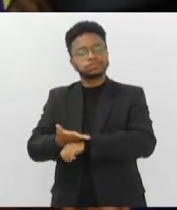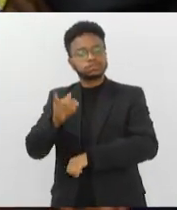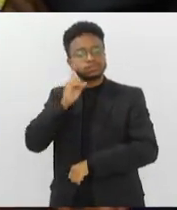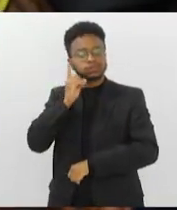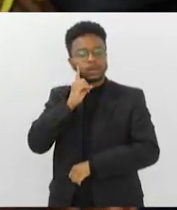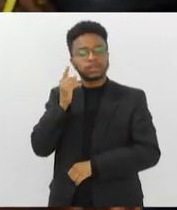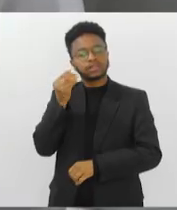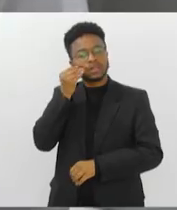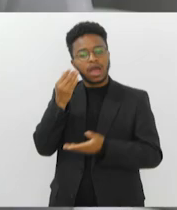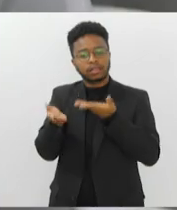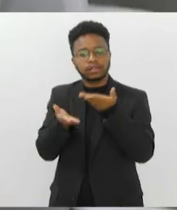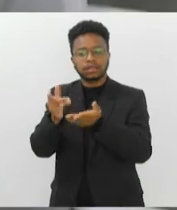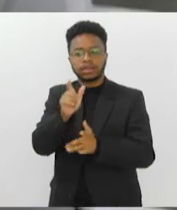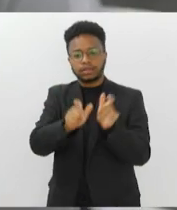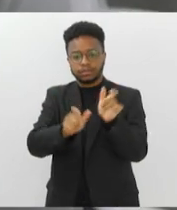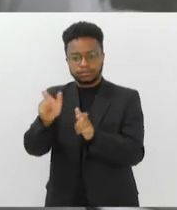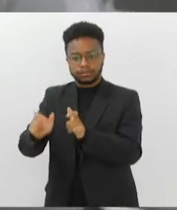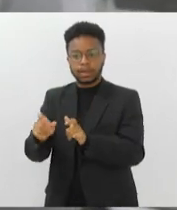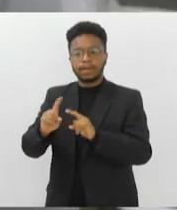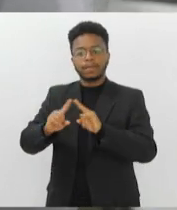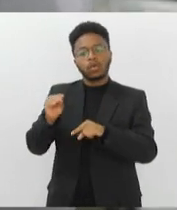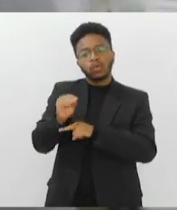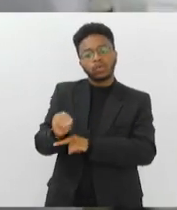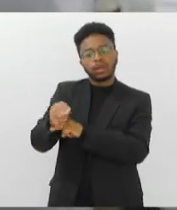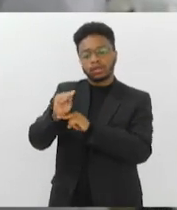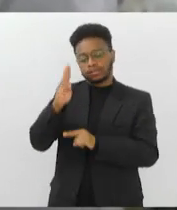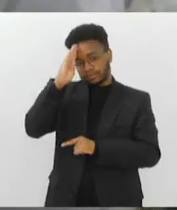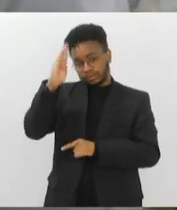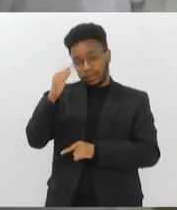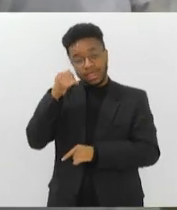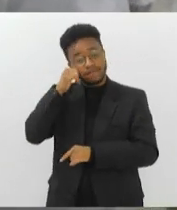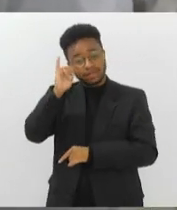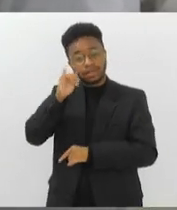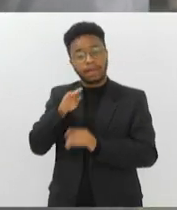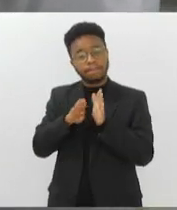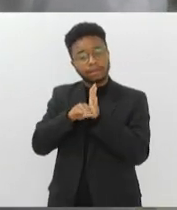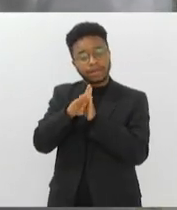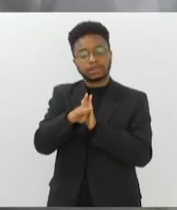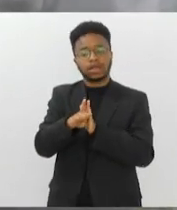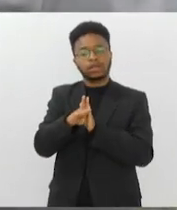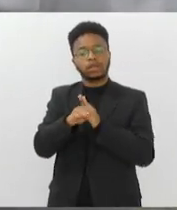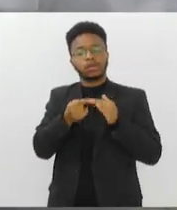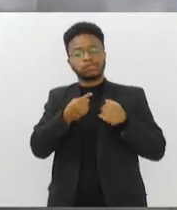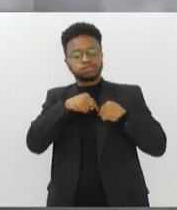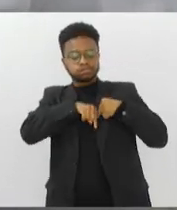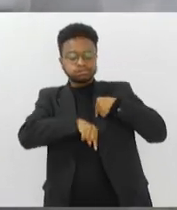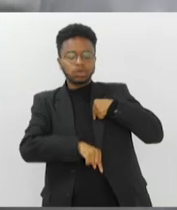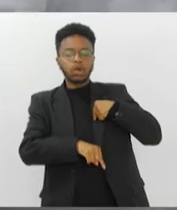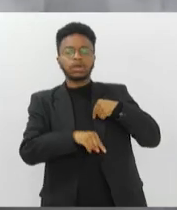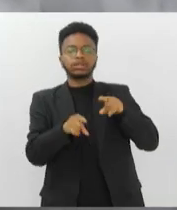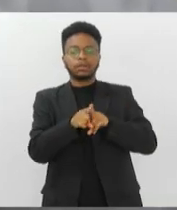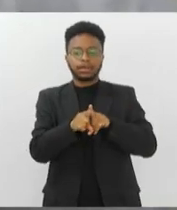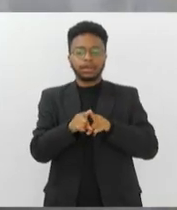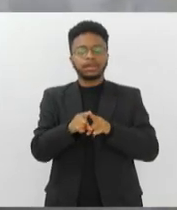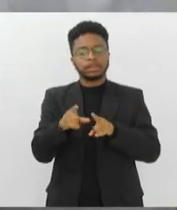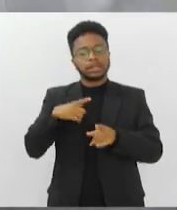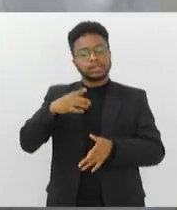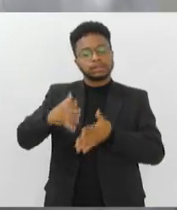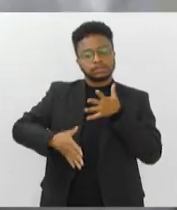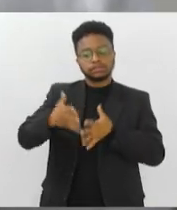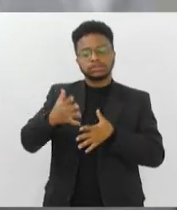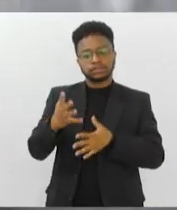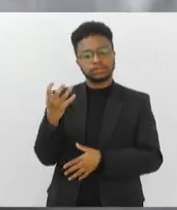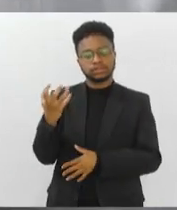pequenos pacientes. Um cuidado essencial para prevenir que bactérias da boca atinjam o coração e causem complicações sérias, como